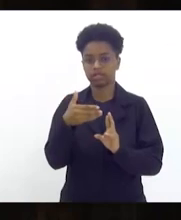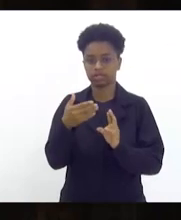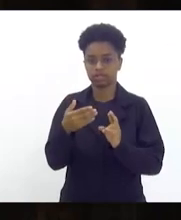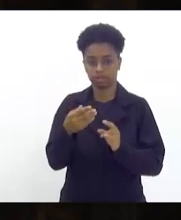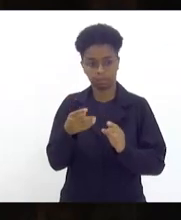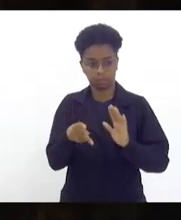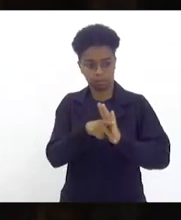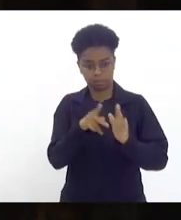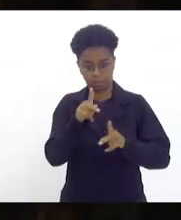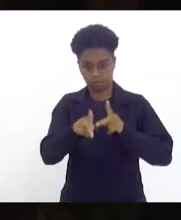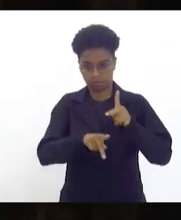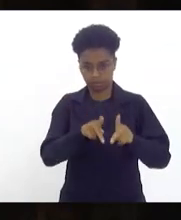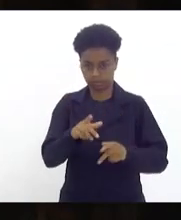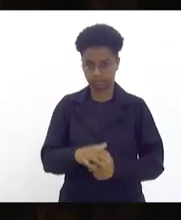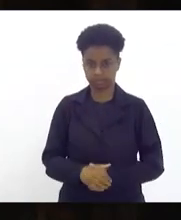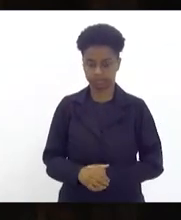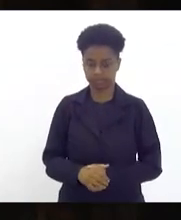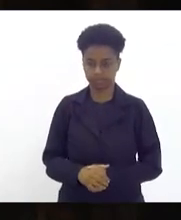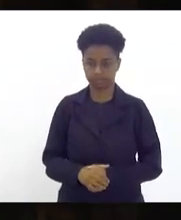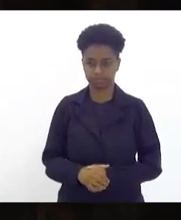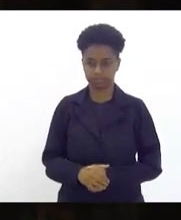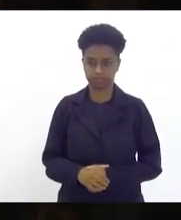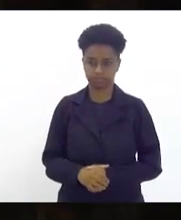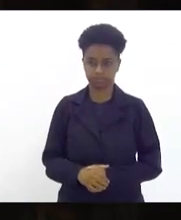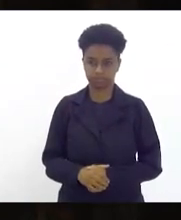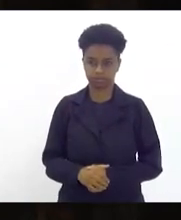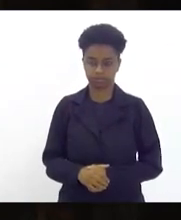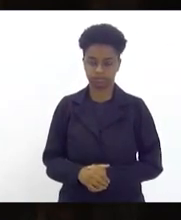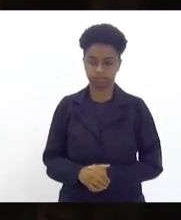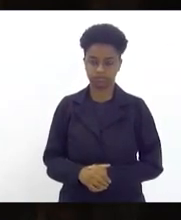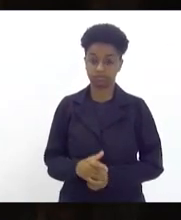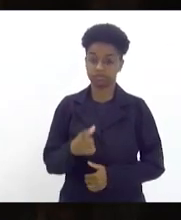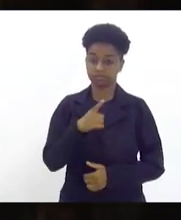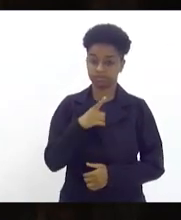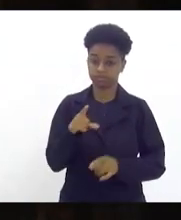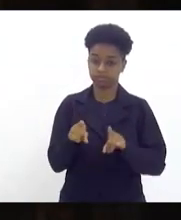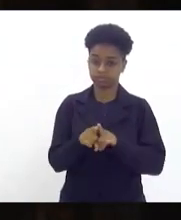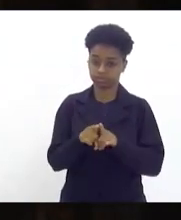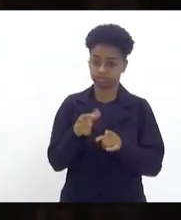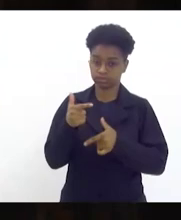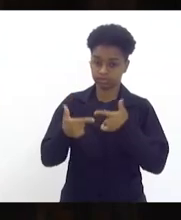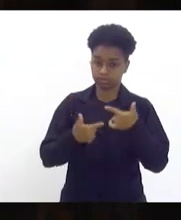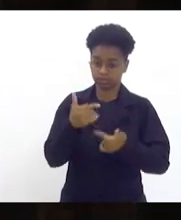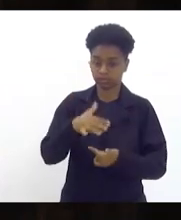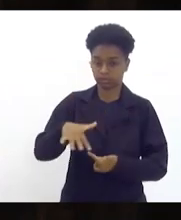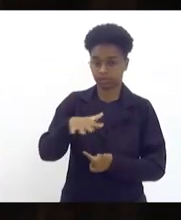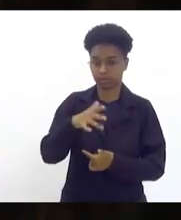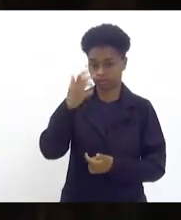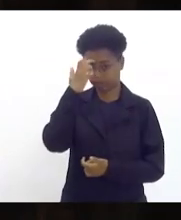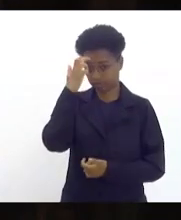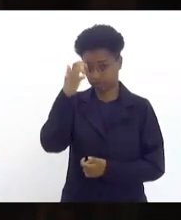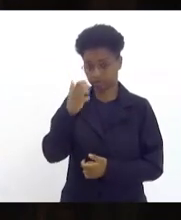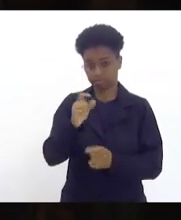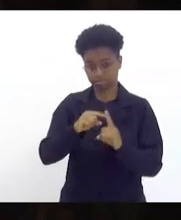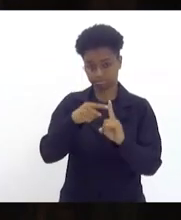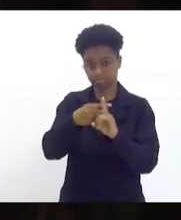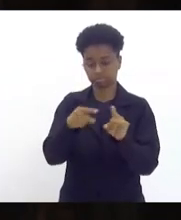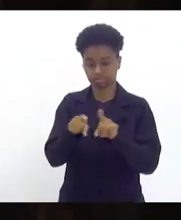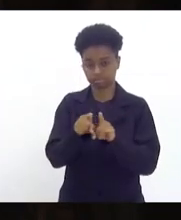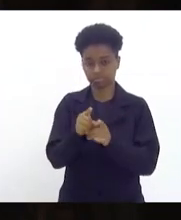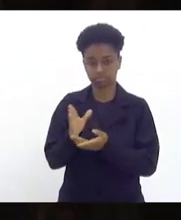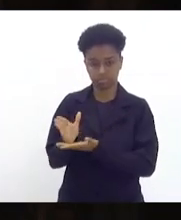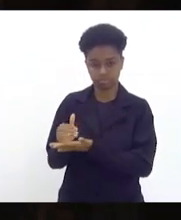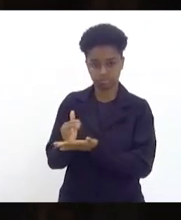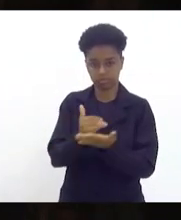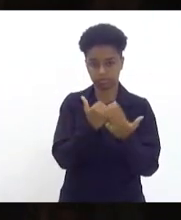a população nós temos ainda um trabalho na área de inteligência muito positivo fazendo levantamento dos dados